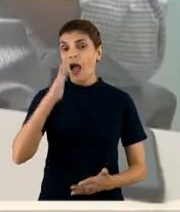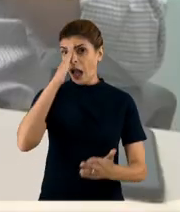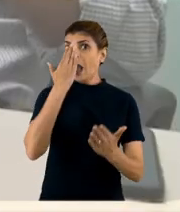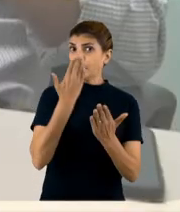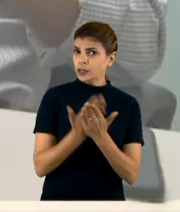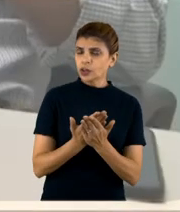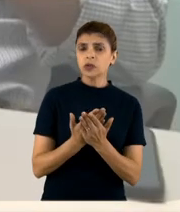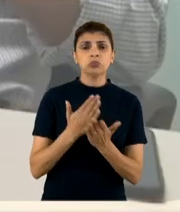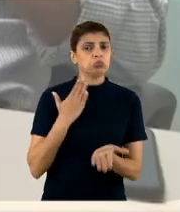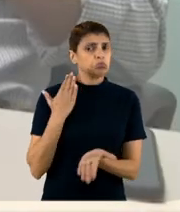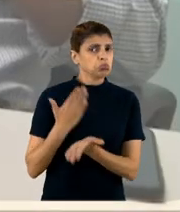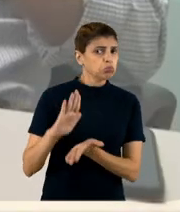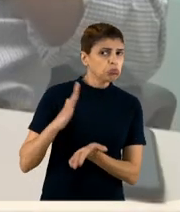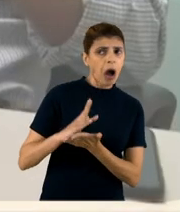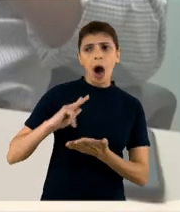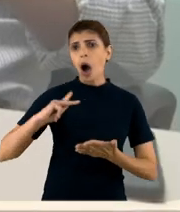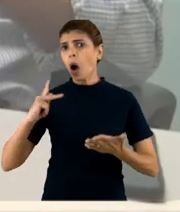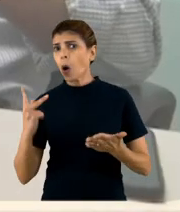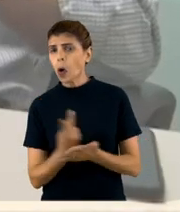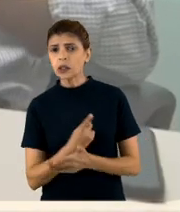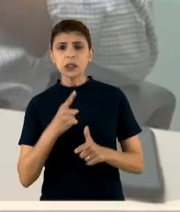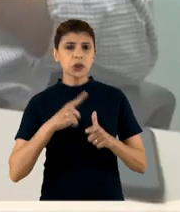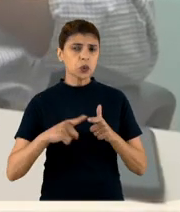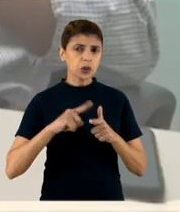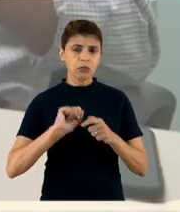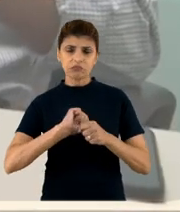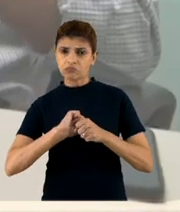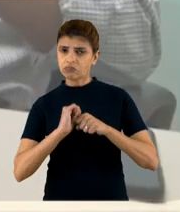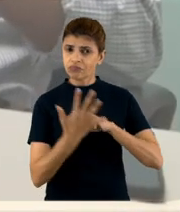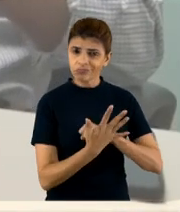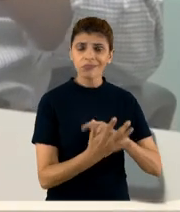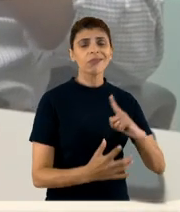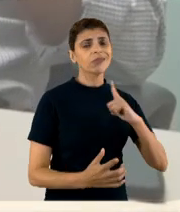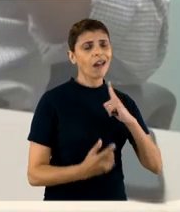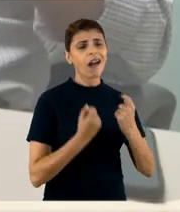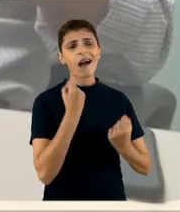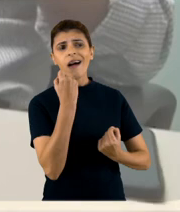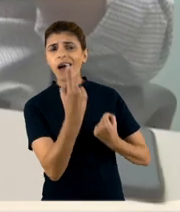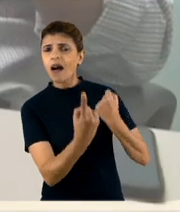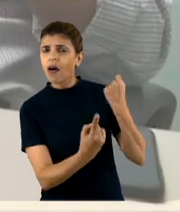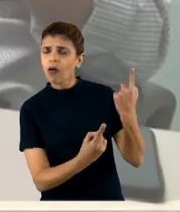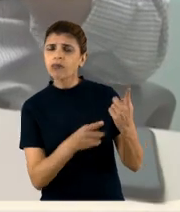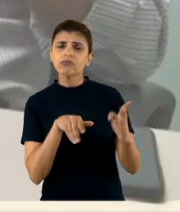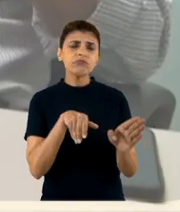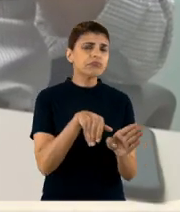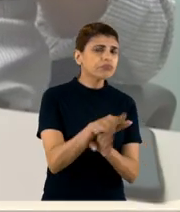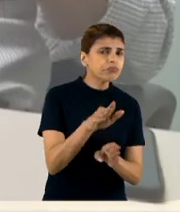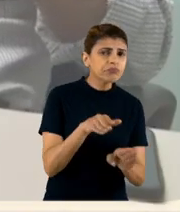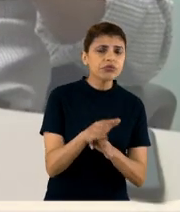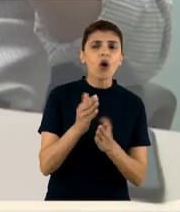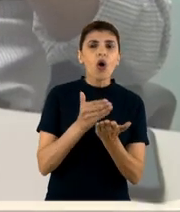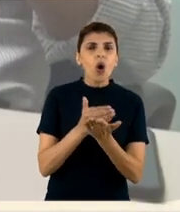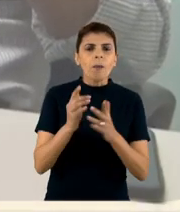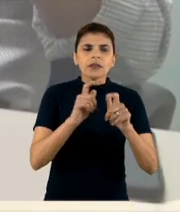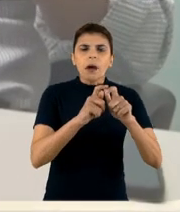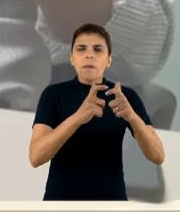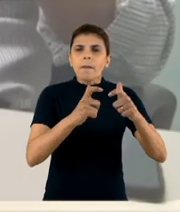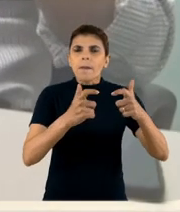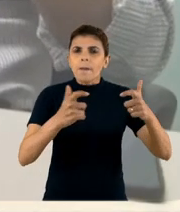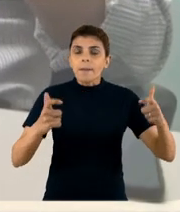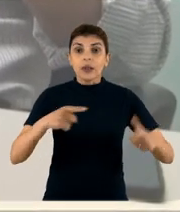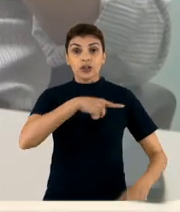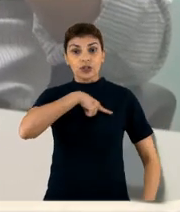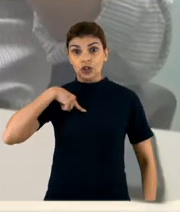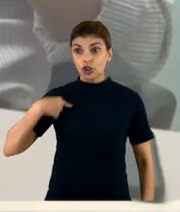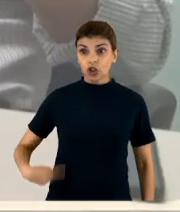Eu acredito que, independente do que vá acontecer com o coronavírus, existem alguns sinais de que a epidemia começa a arrefecer